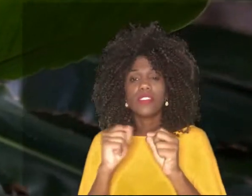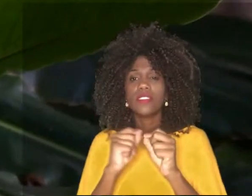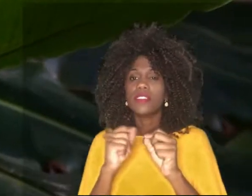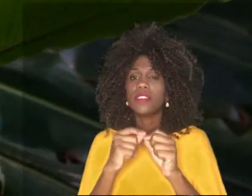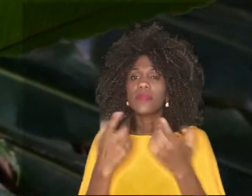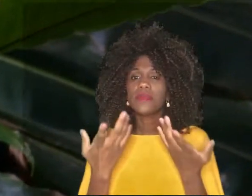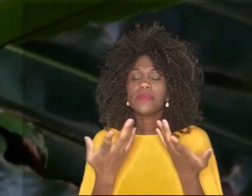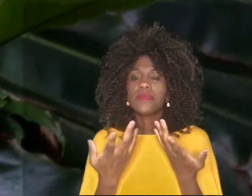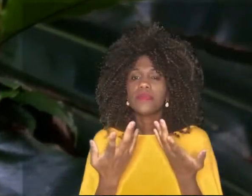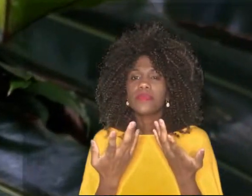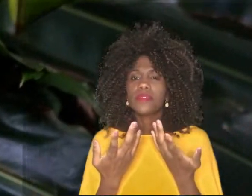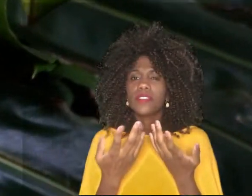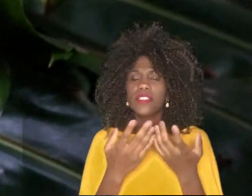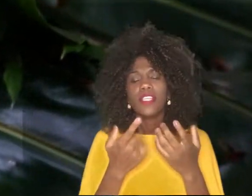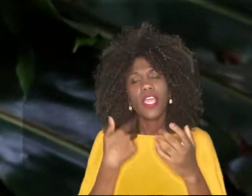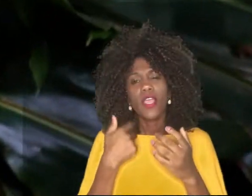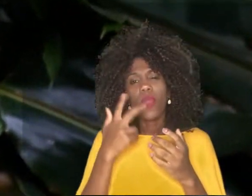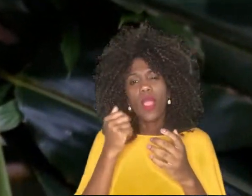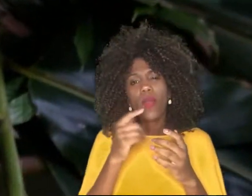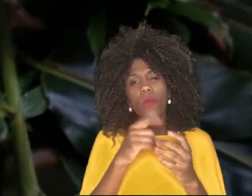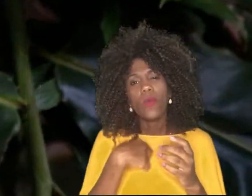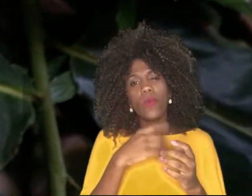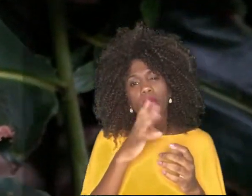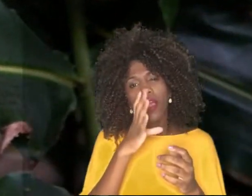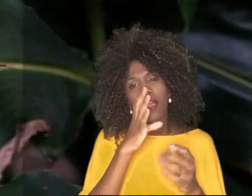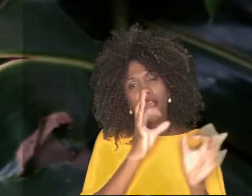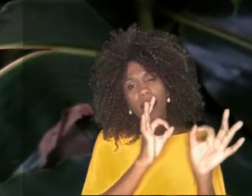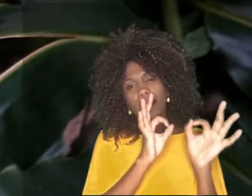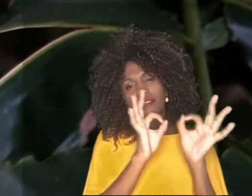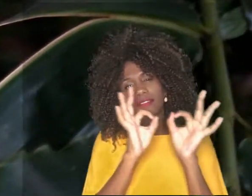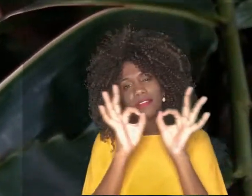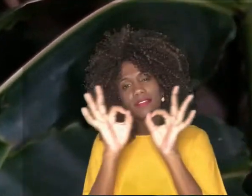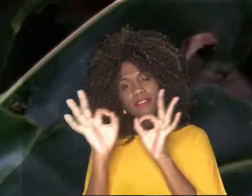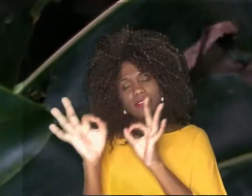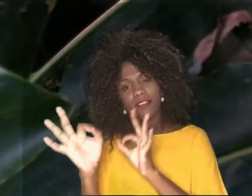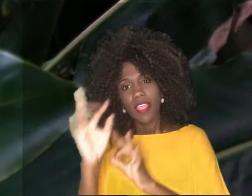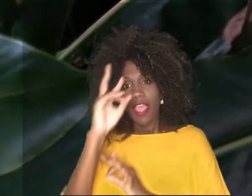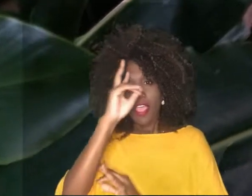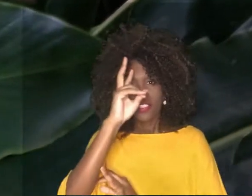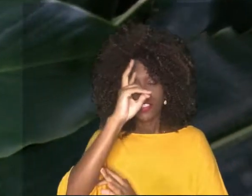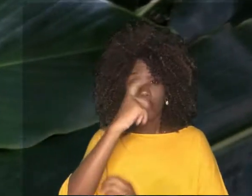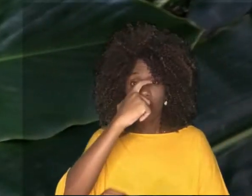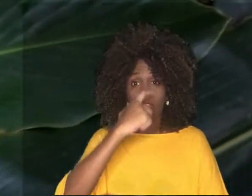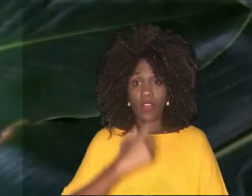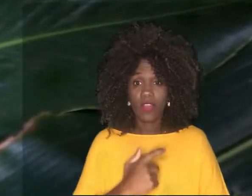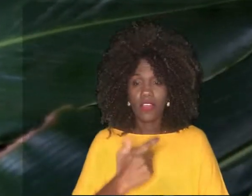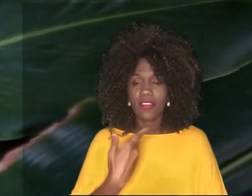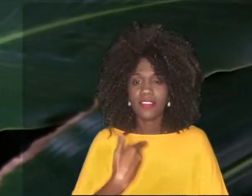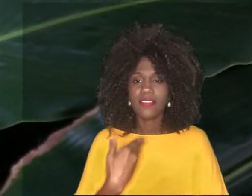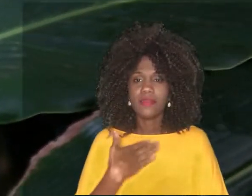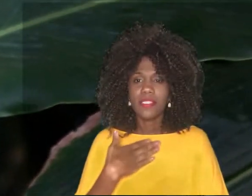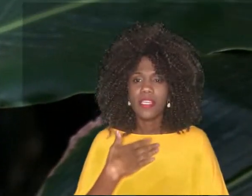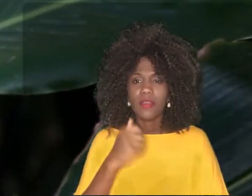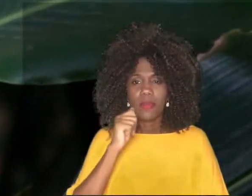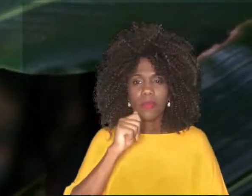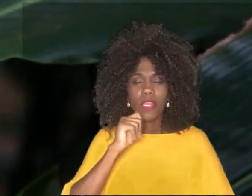uma pequena viagem sobre a trajetória da Mônica Millet,